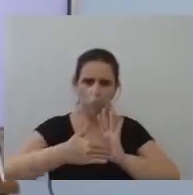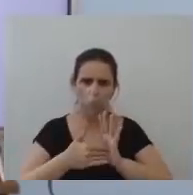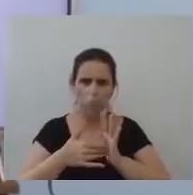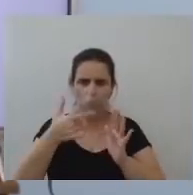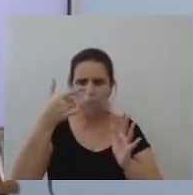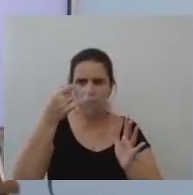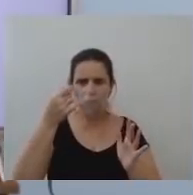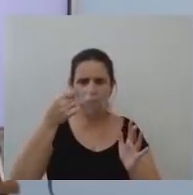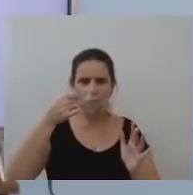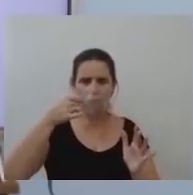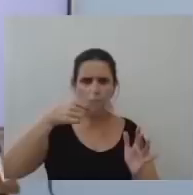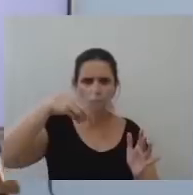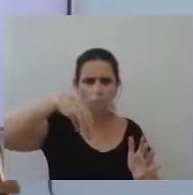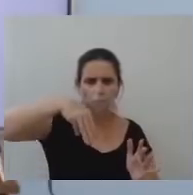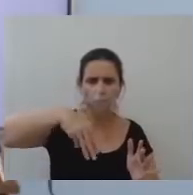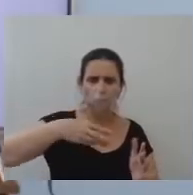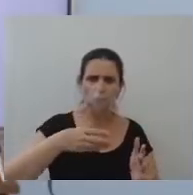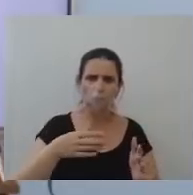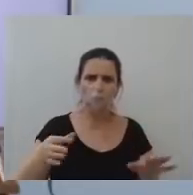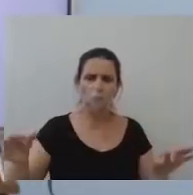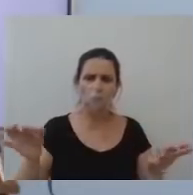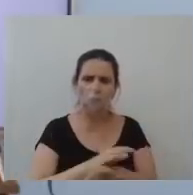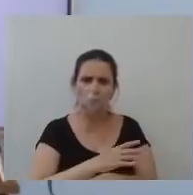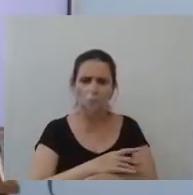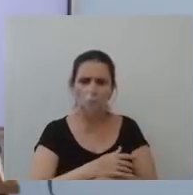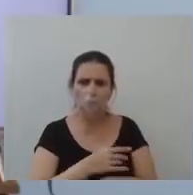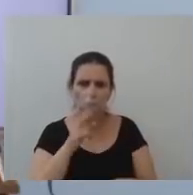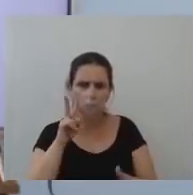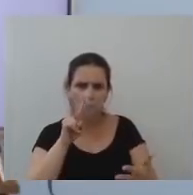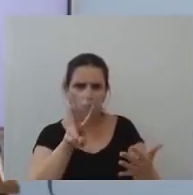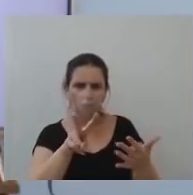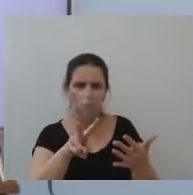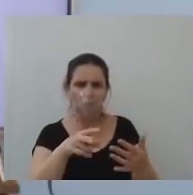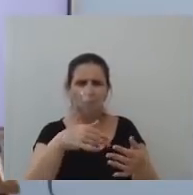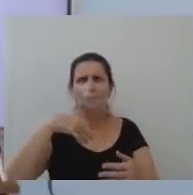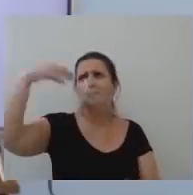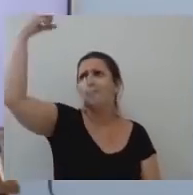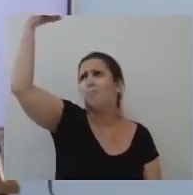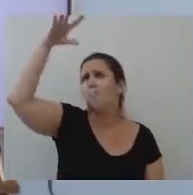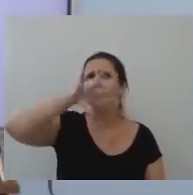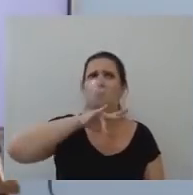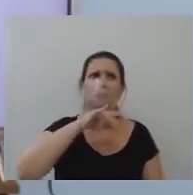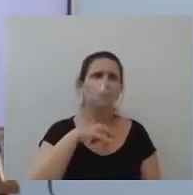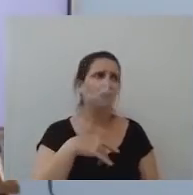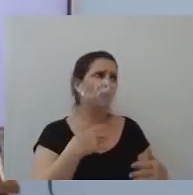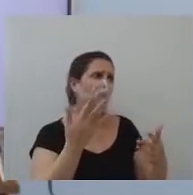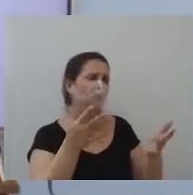20 minutos de aula, quando tu vai assistir, eita, a luz ficou ruim, não tá